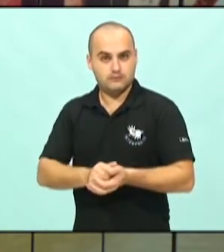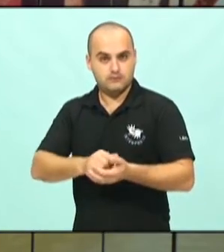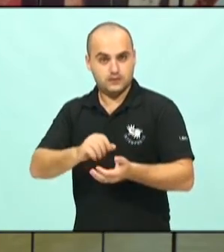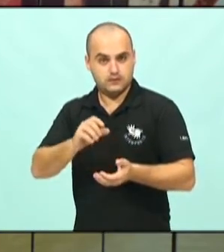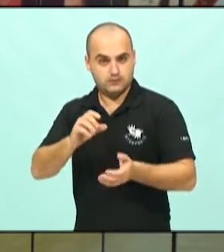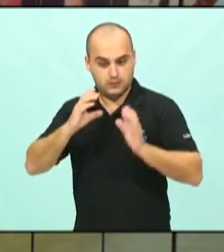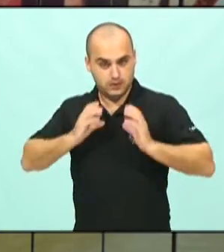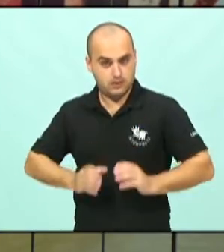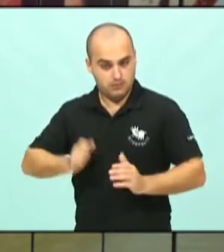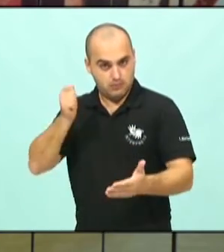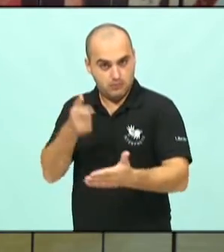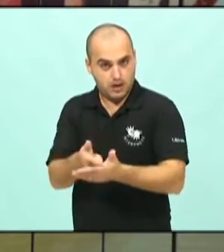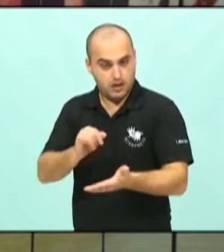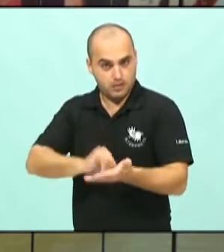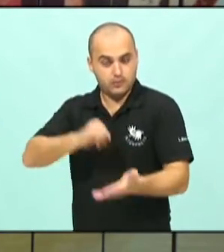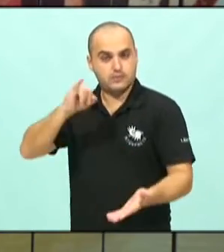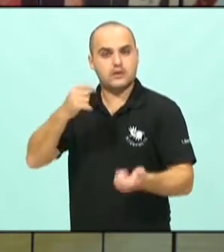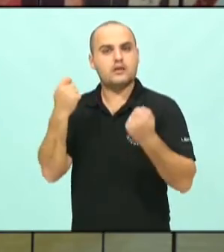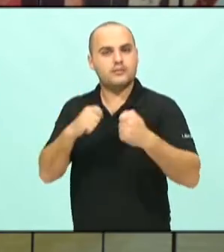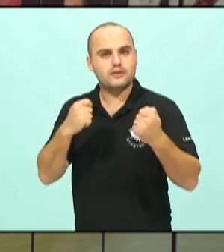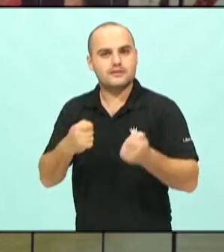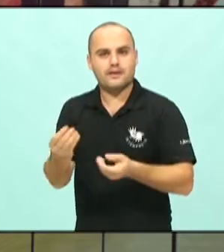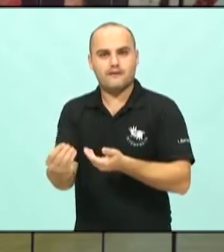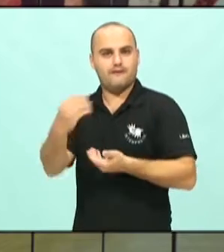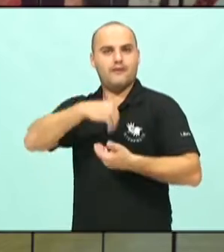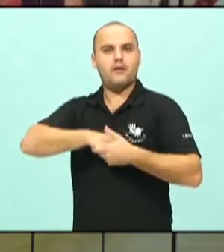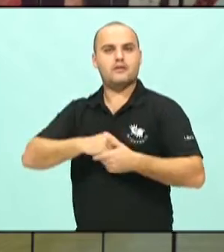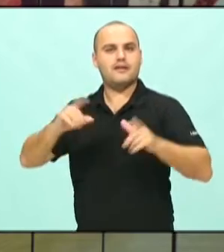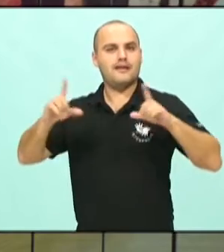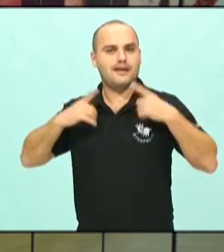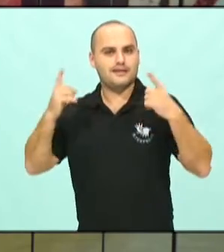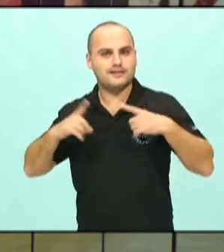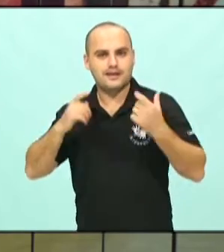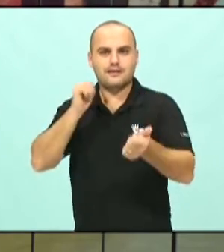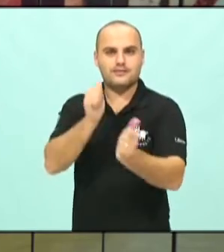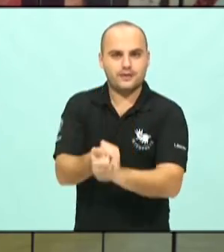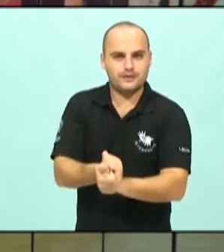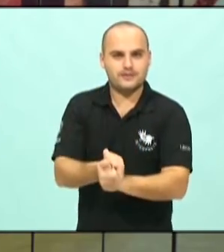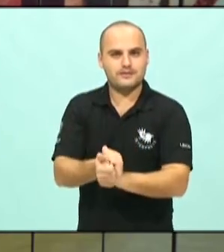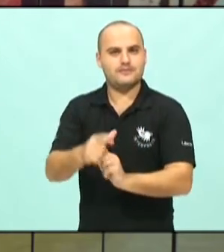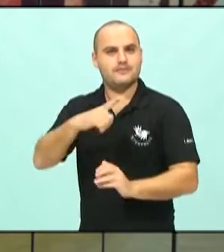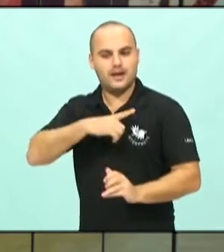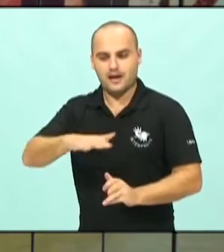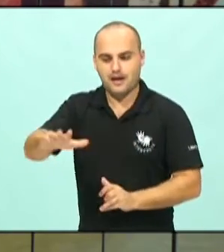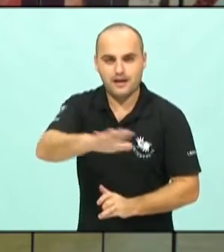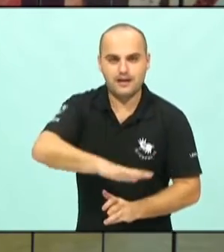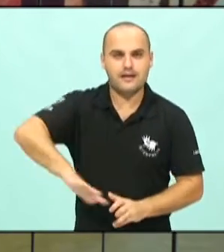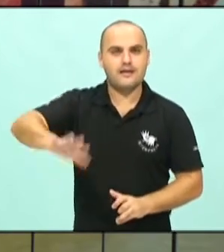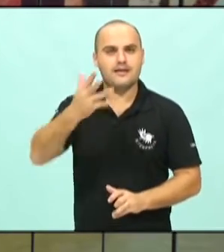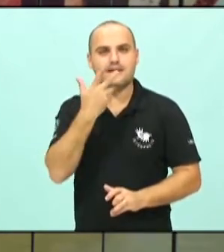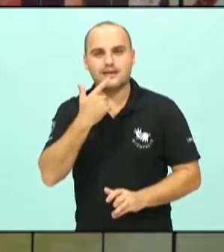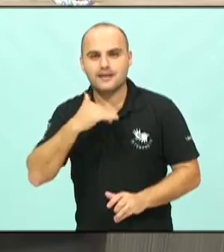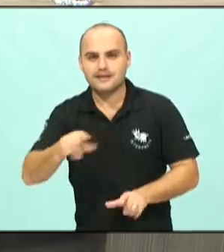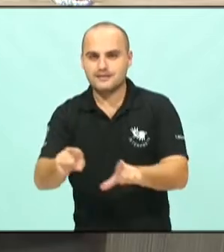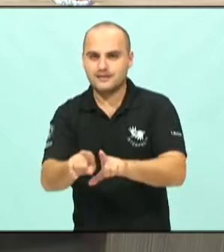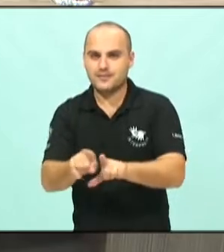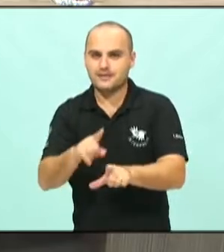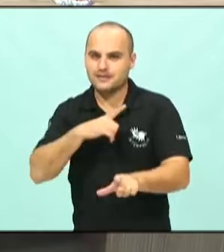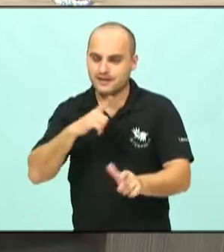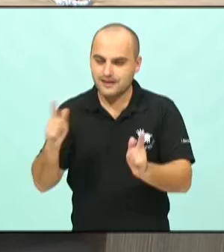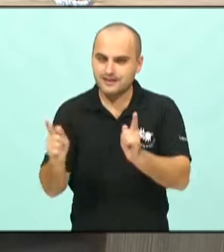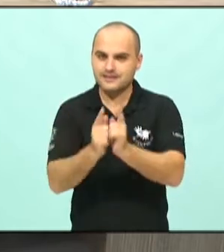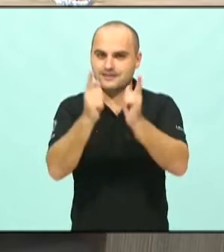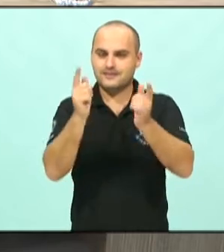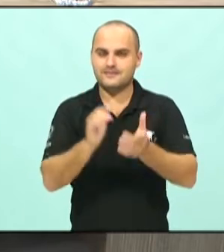imposto e ele tem que receber em troca o lazer, o esporte, para poder contemplar as suas crianças também. Até porque quando